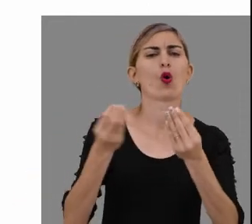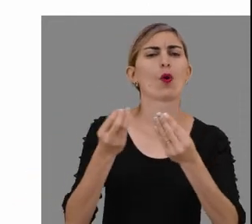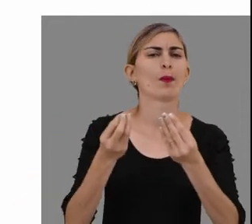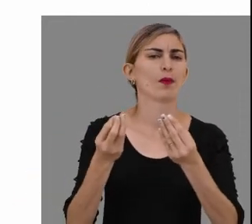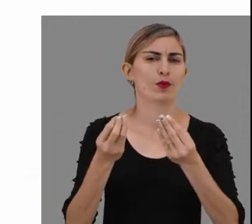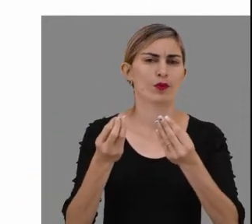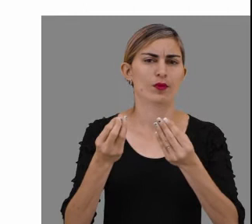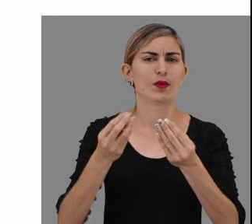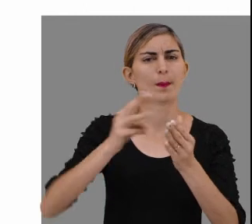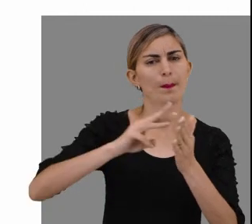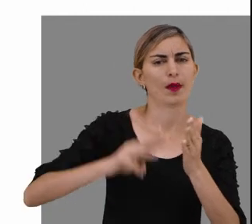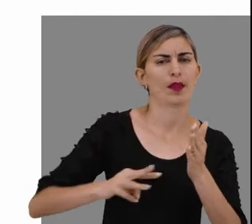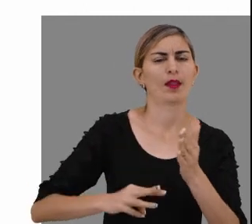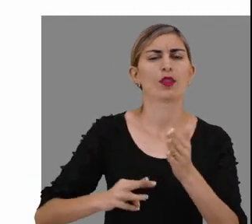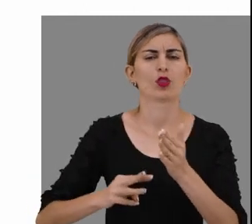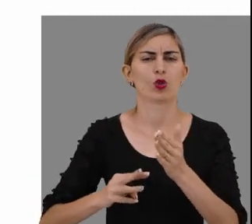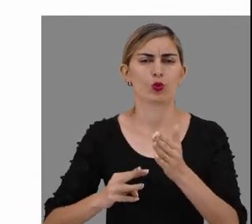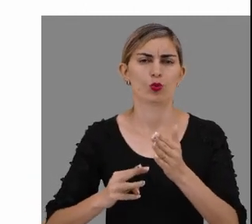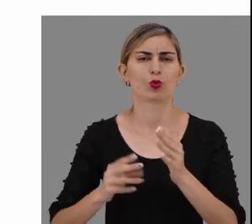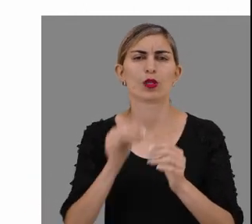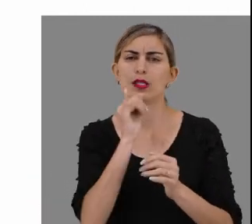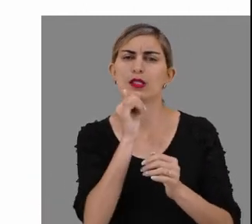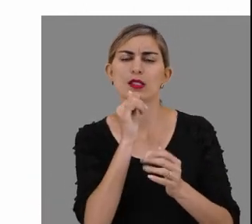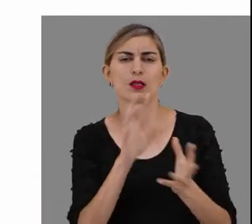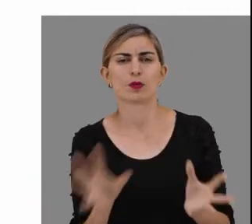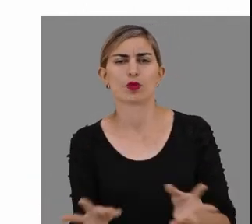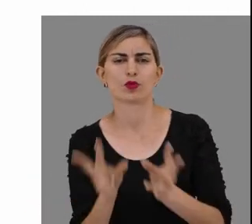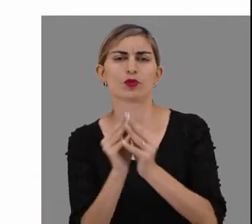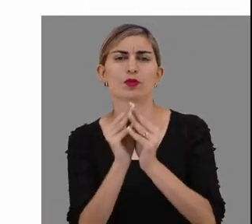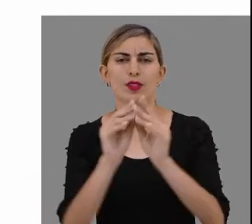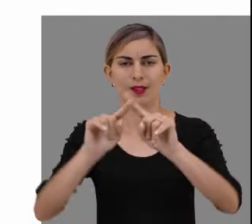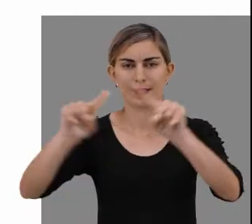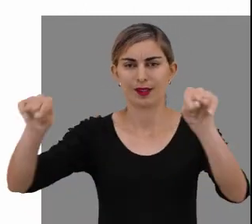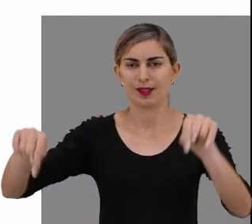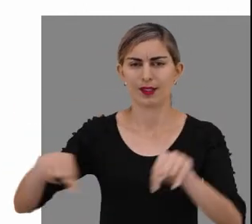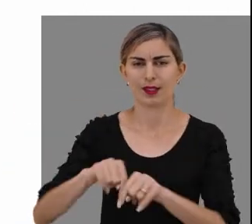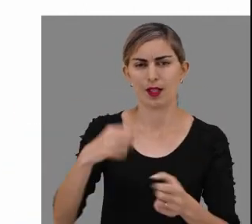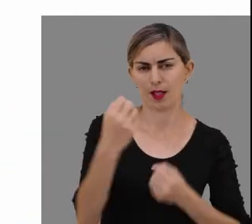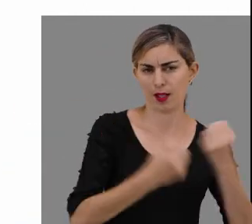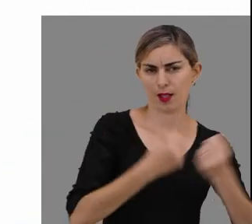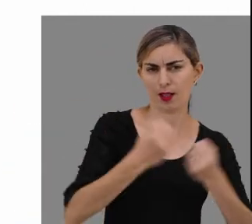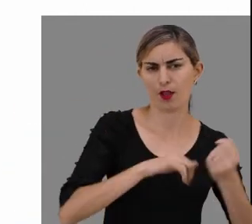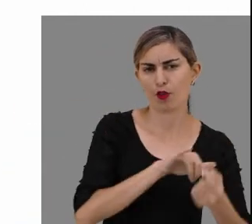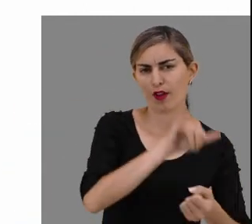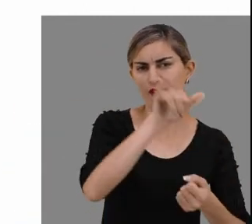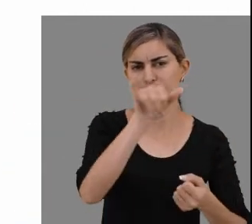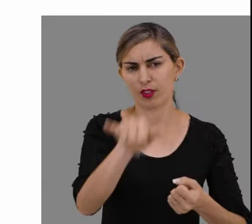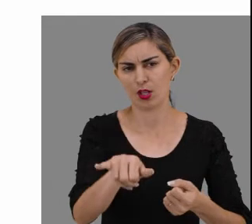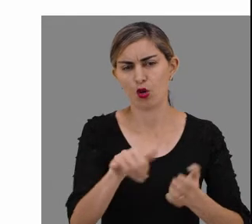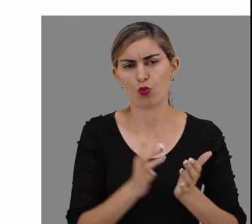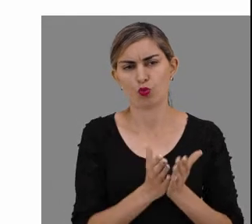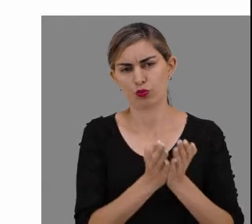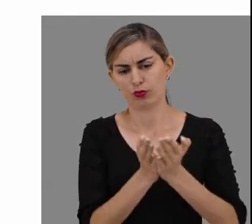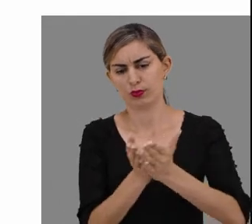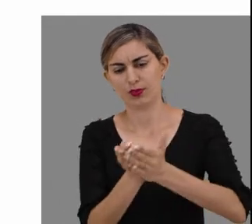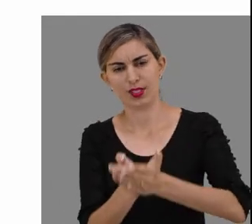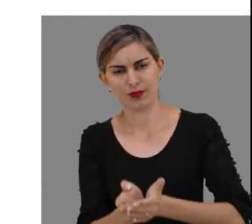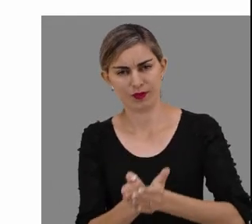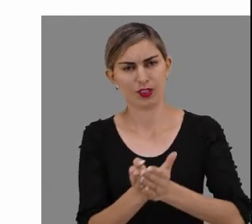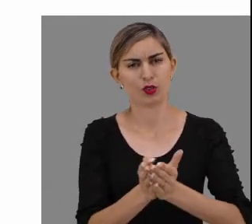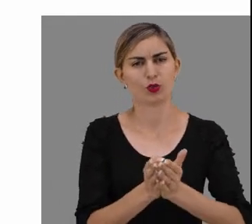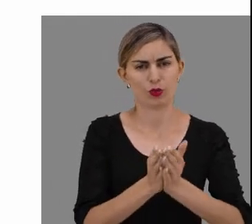esse método será composto. Ou seja, a classe carro, avião